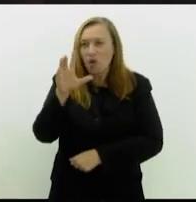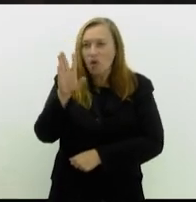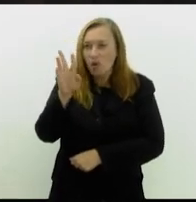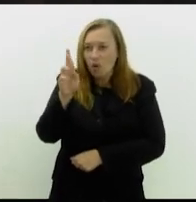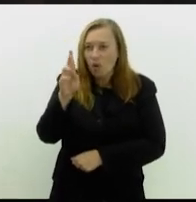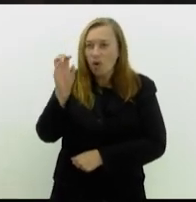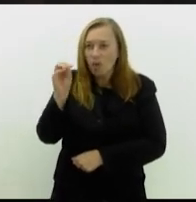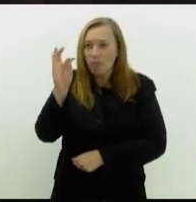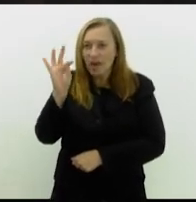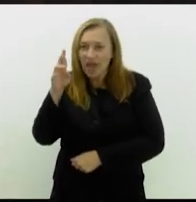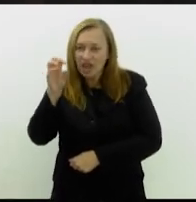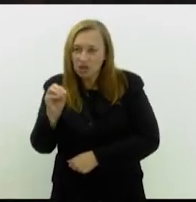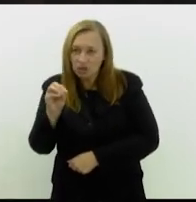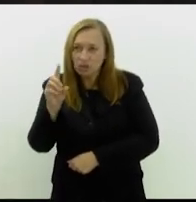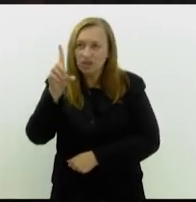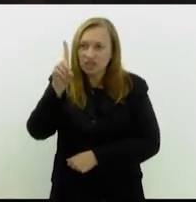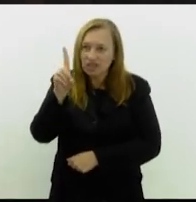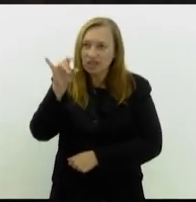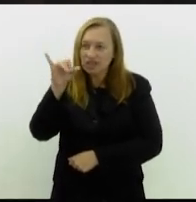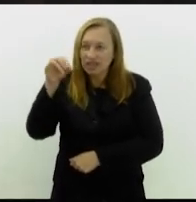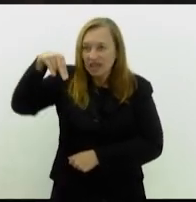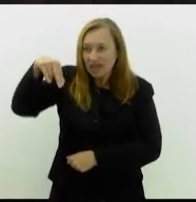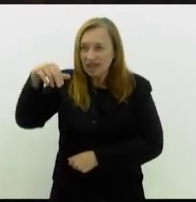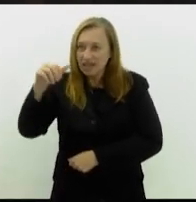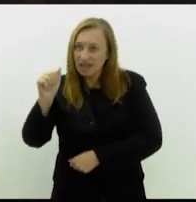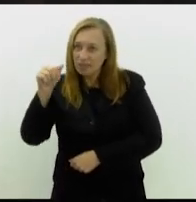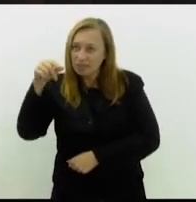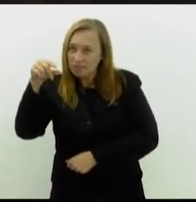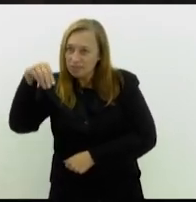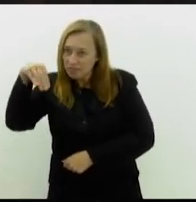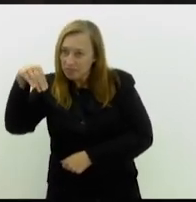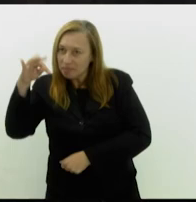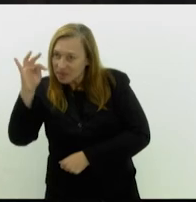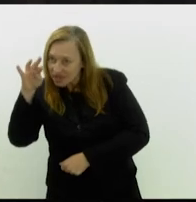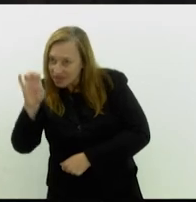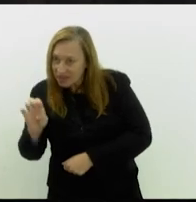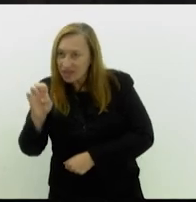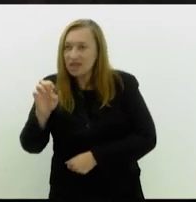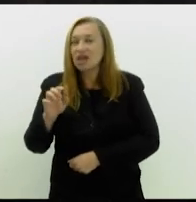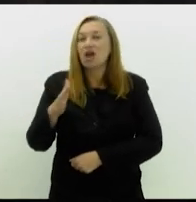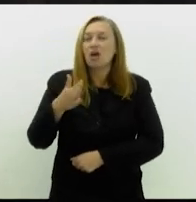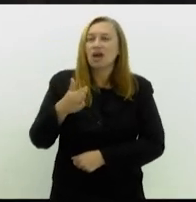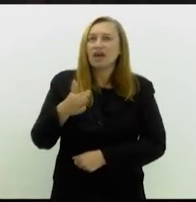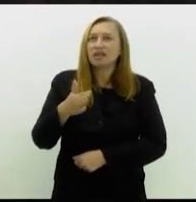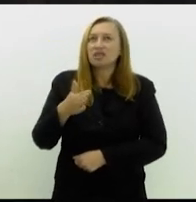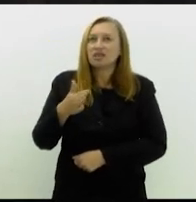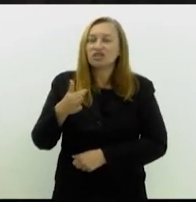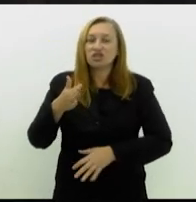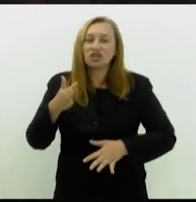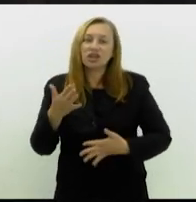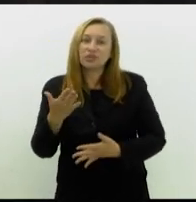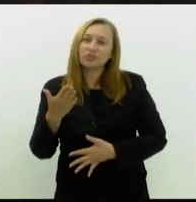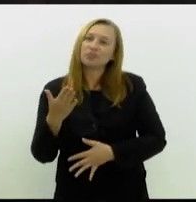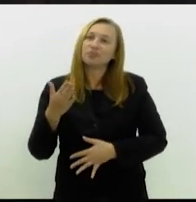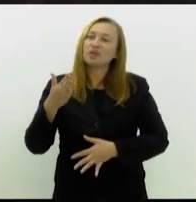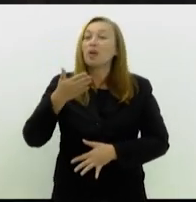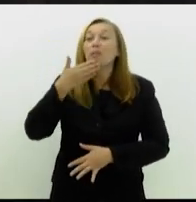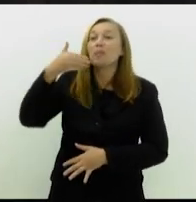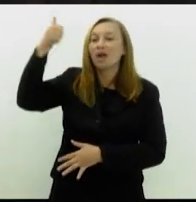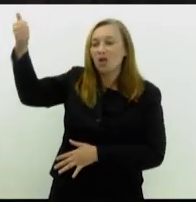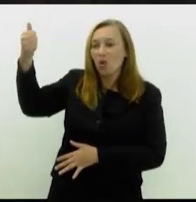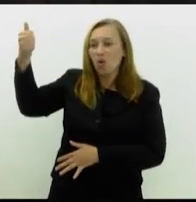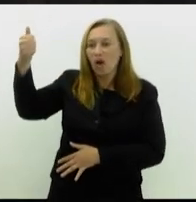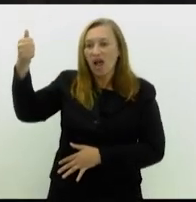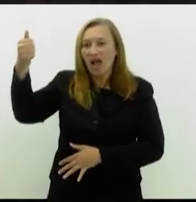Dinamite que não só foi o maior artilheiro da história do Clube de Regatas de Vasco da Gama com mais de